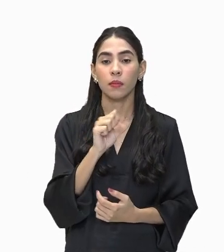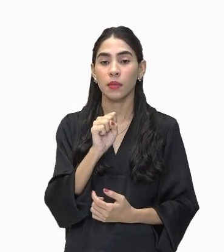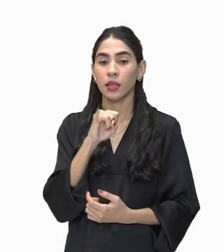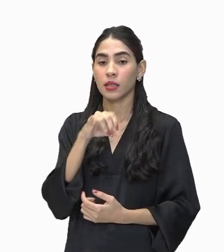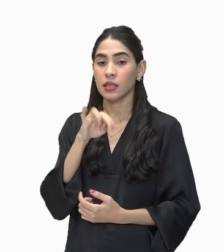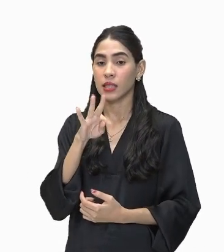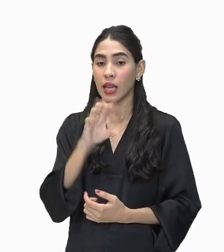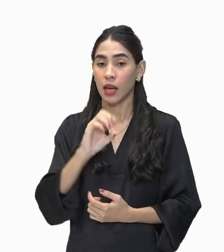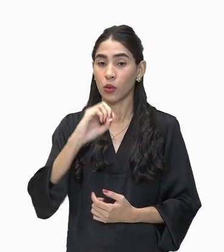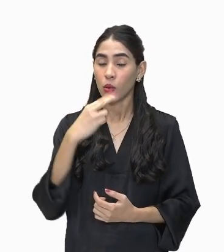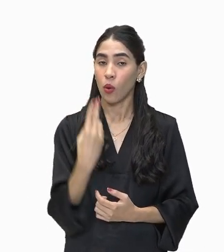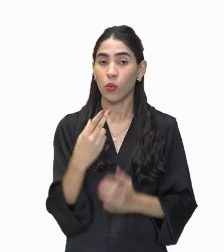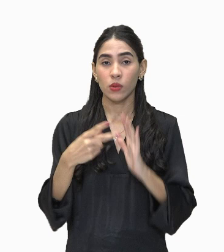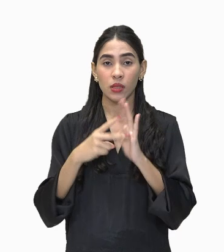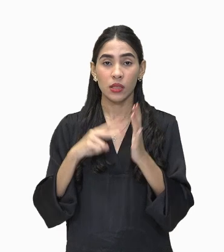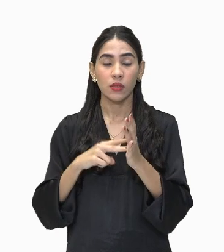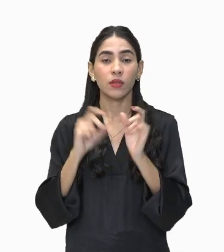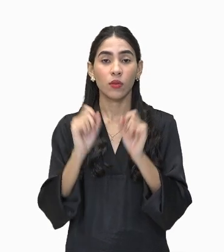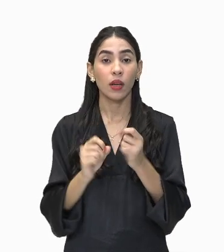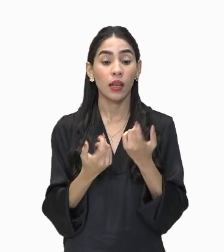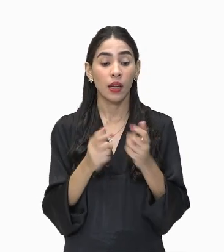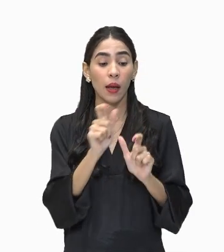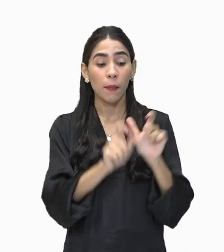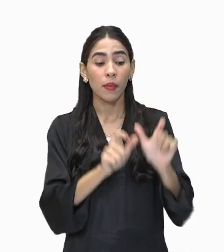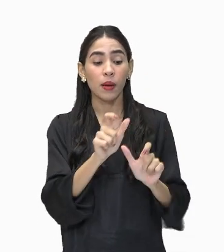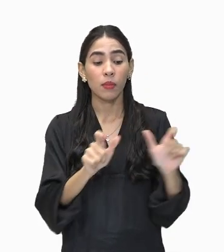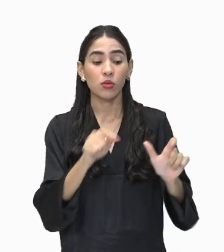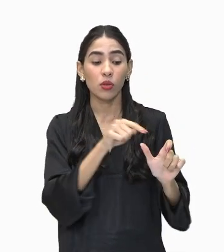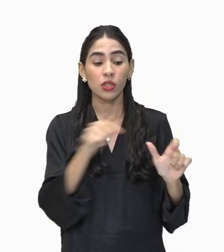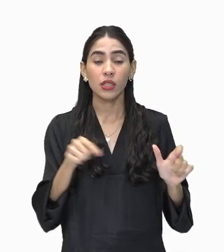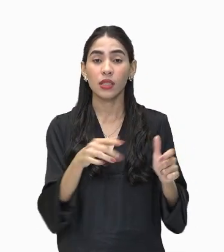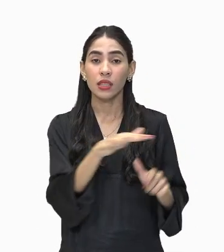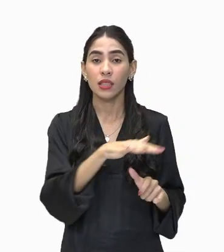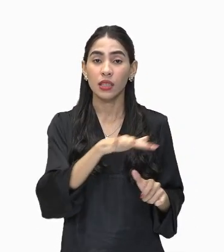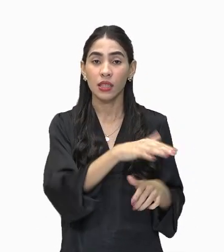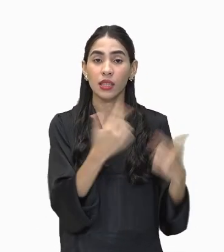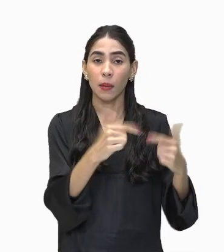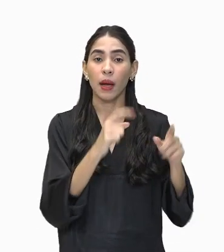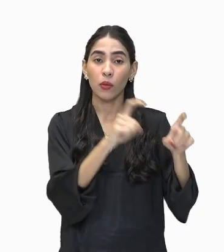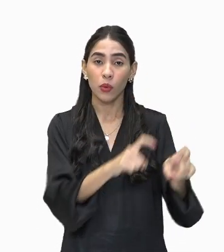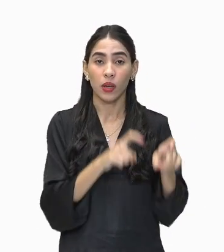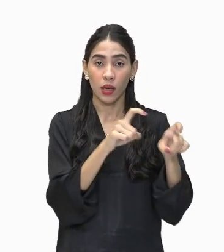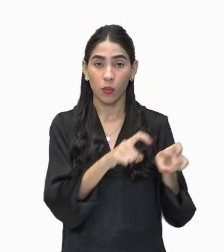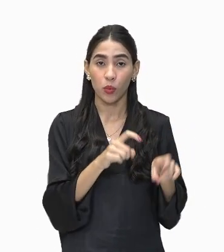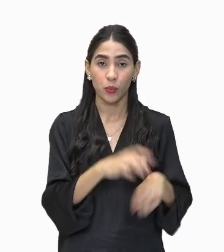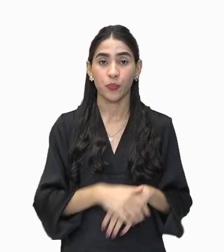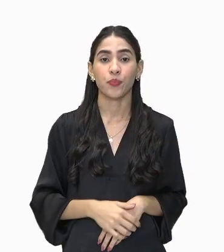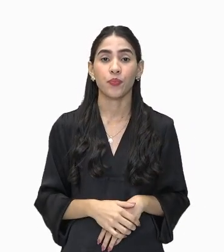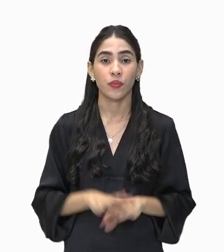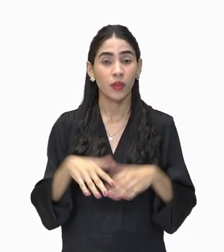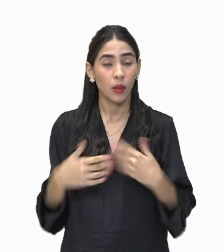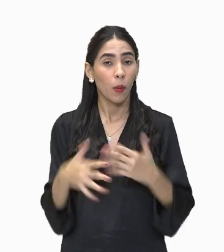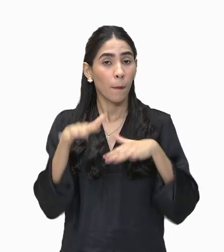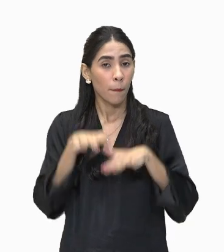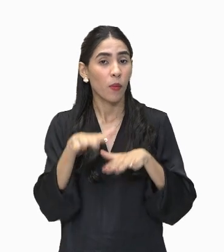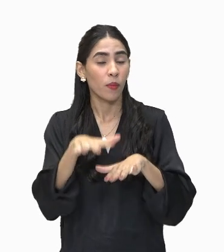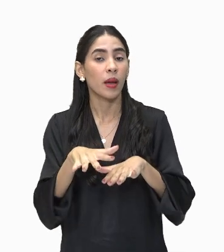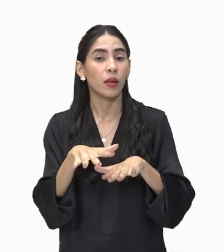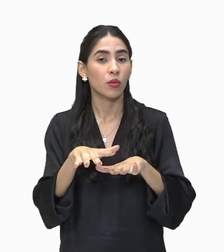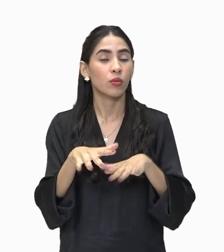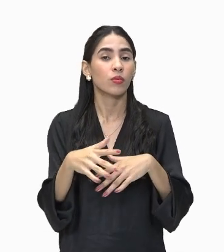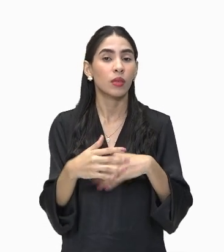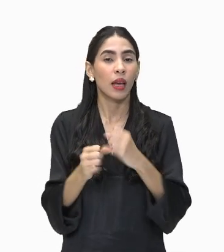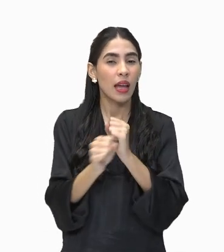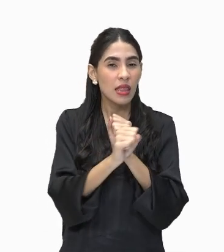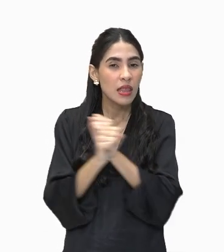os trabalhadores rurais. Então, eles vão representar os trabalhadores rurais. Esses movimentos defendem a